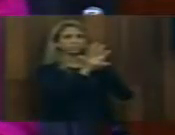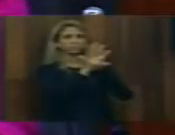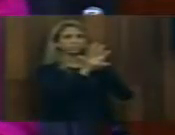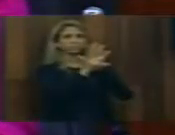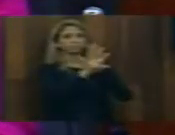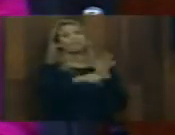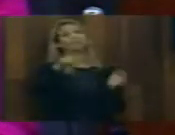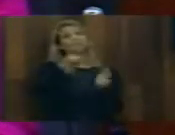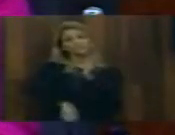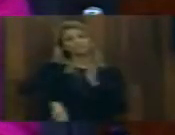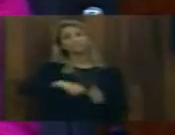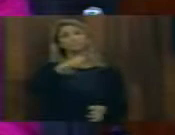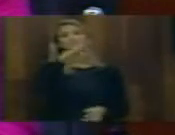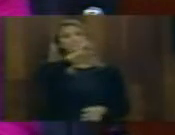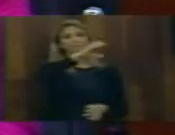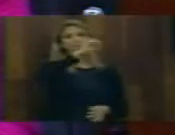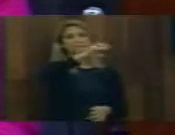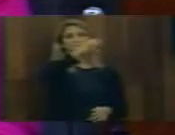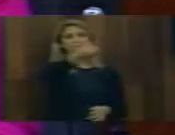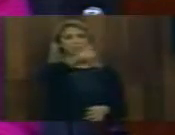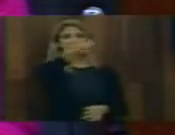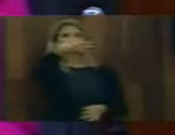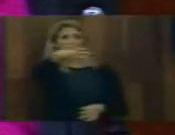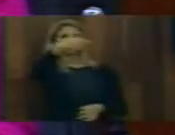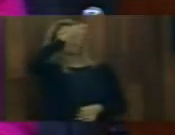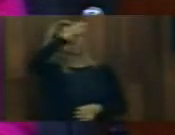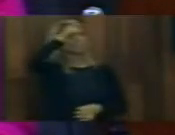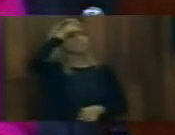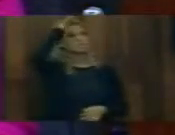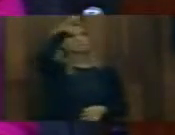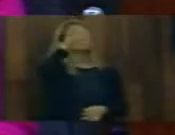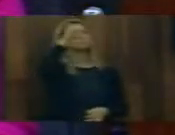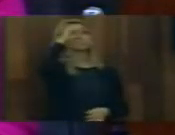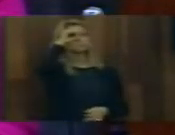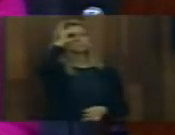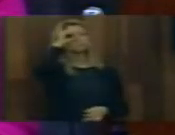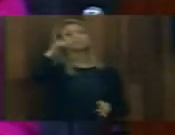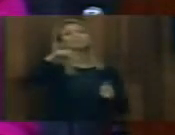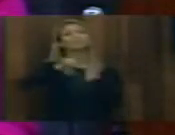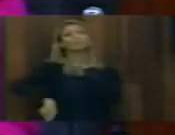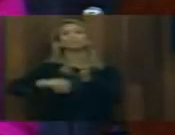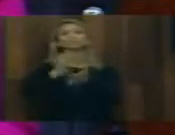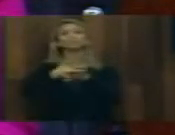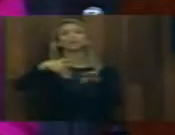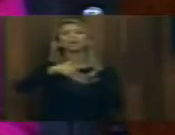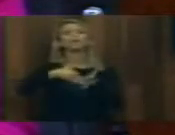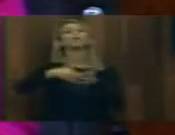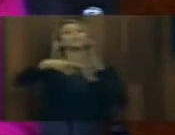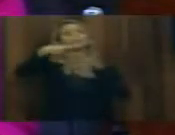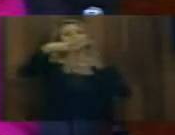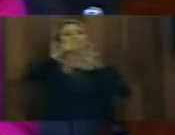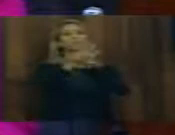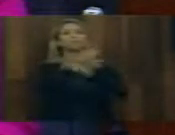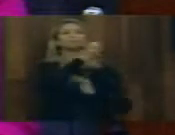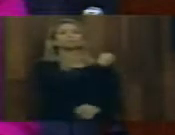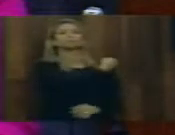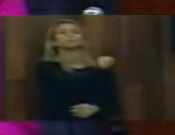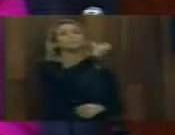Veto 0064/2019, Adriano Guilherme de Teves Moreno. Veto total oposto ao projeto de lei